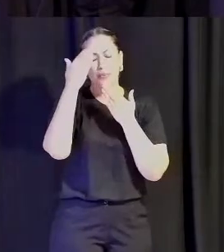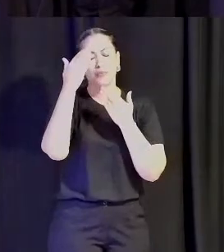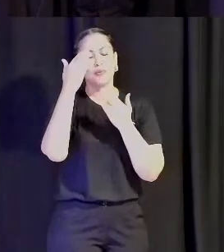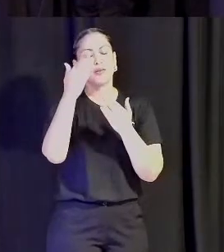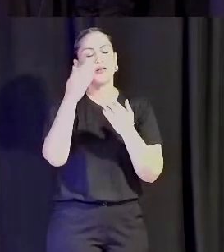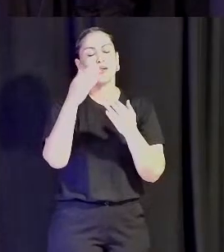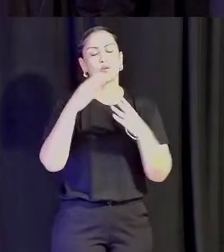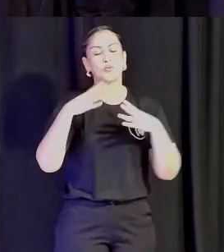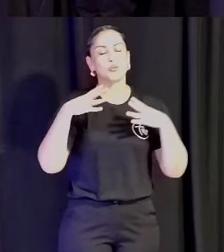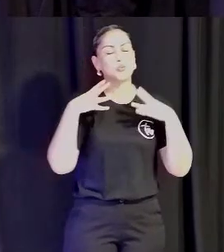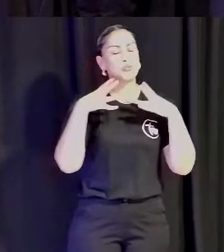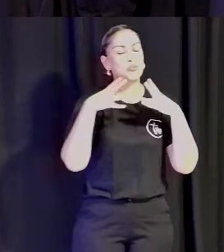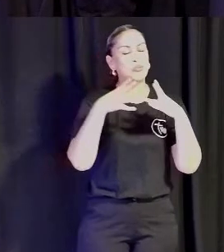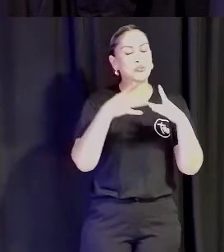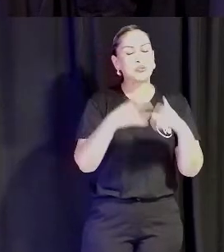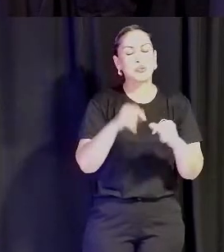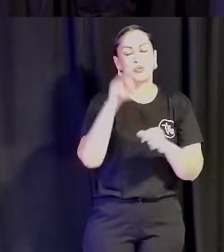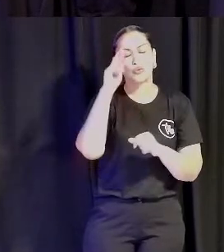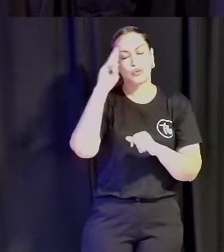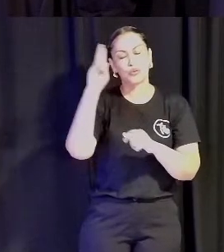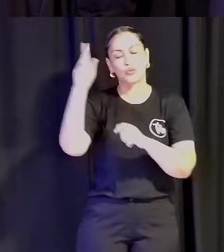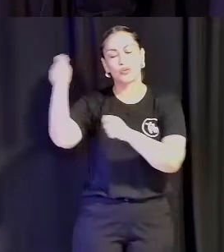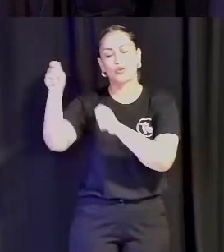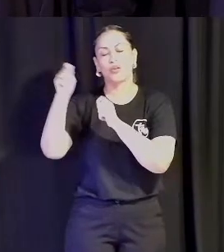Obrigado por tudo que o Senhor nos tem dado.